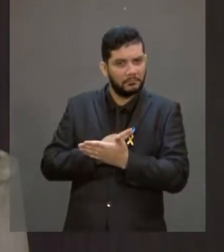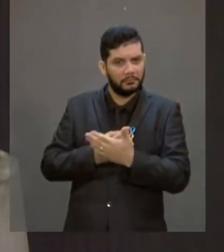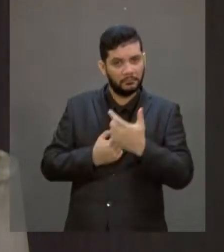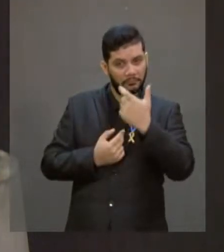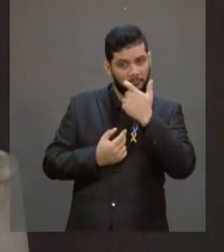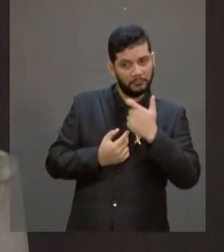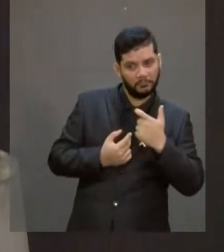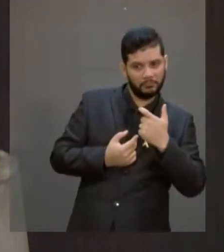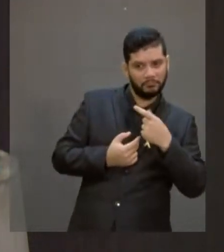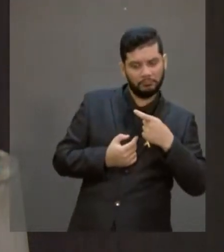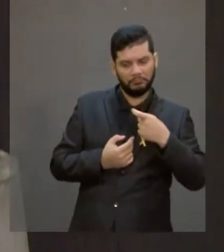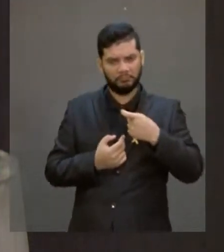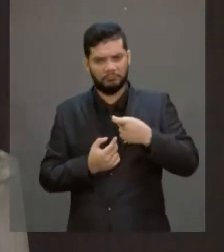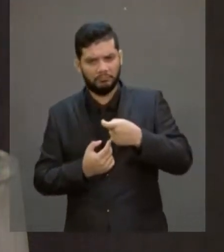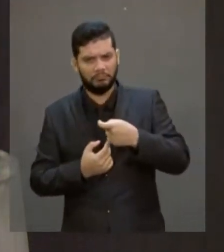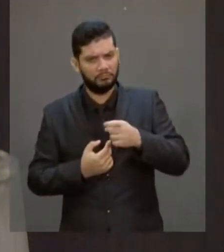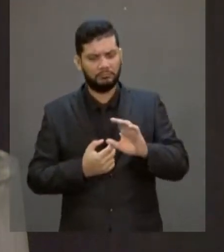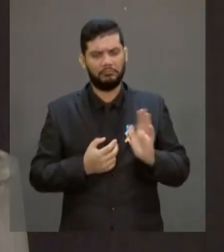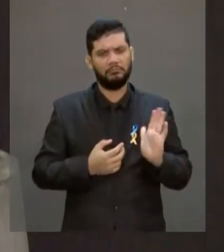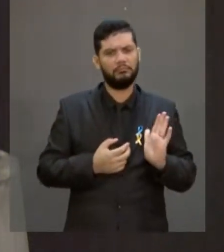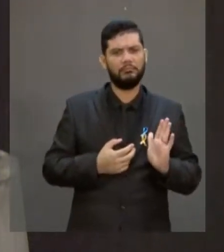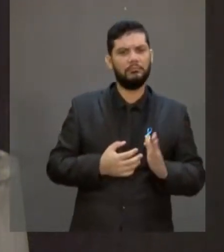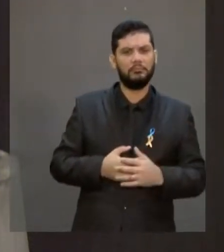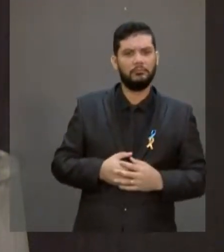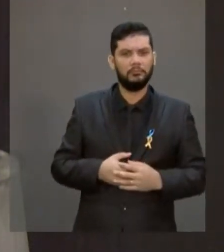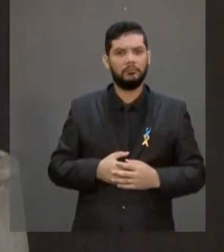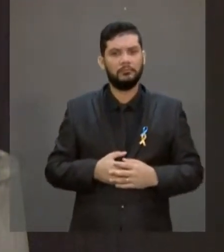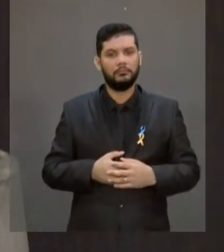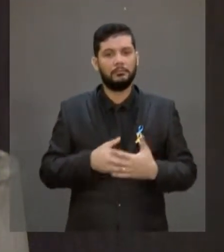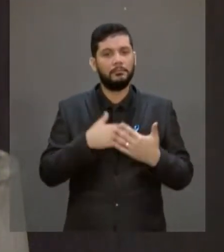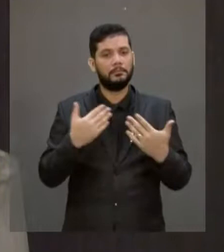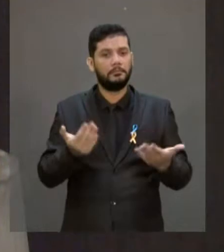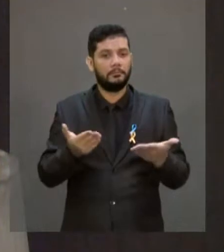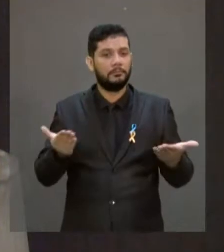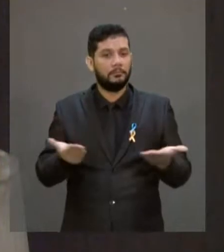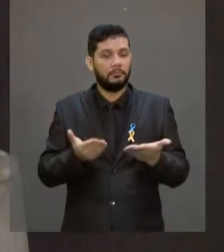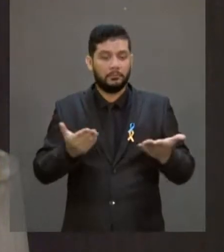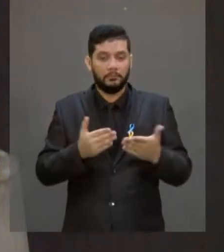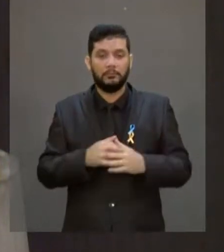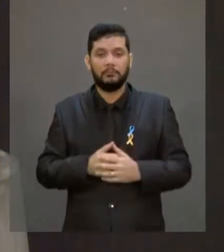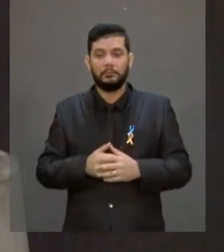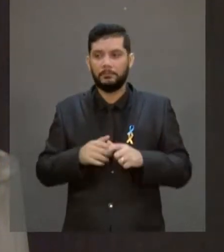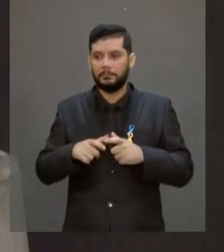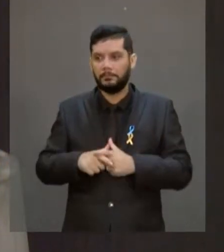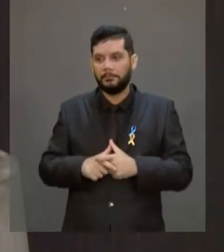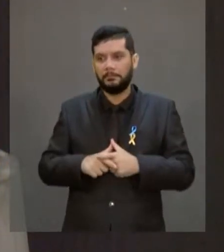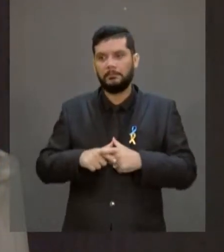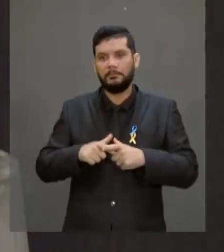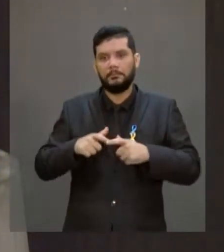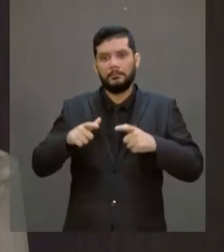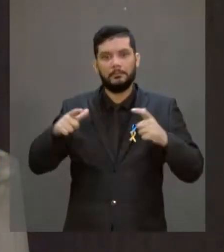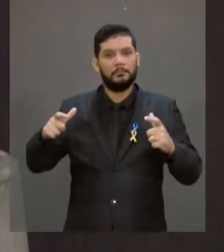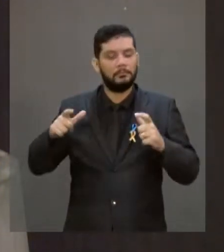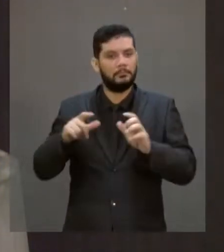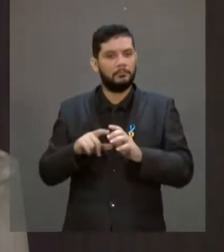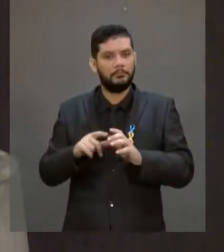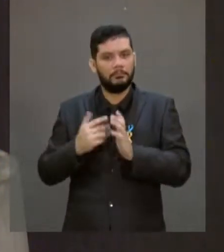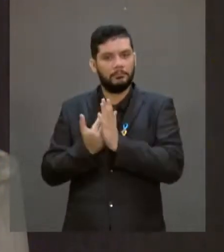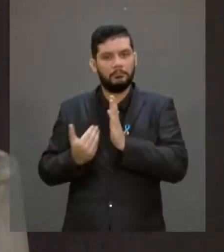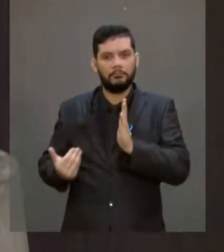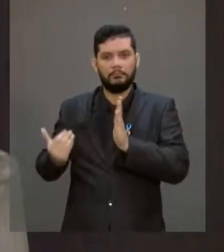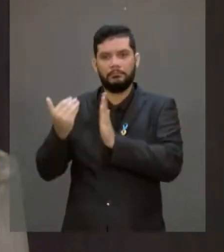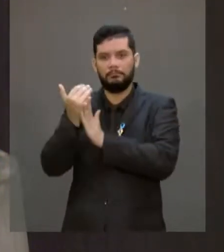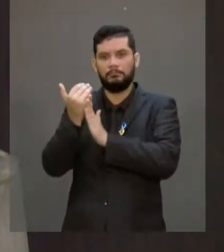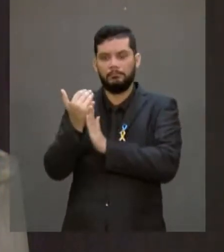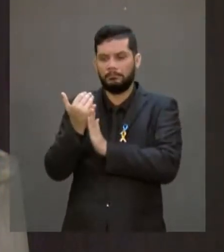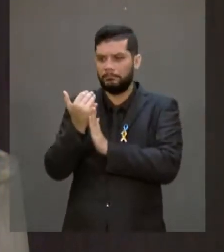Alguns agora hão de dizer que aumentou a ocorrência criminógena na sociedade, aumentam-se,